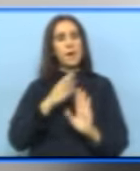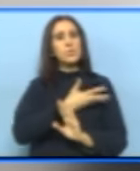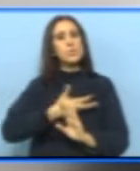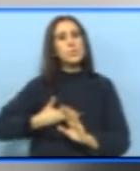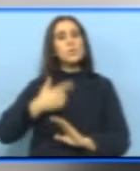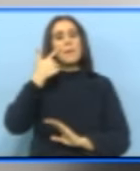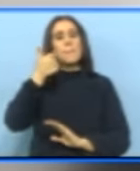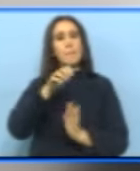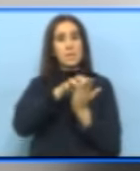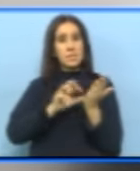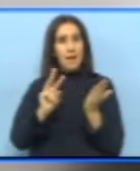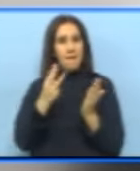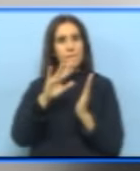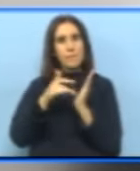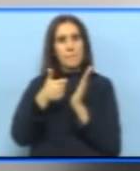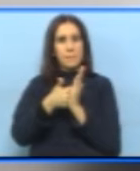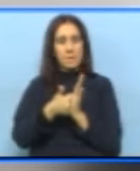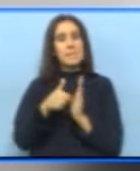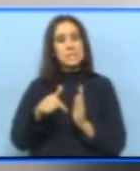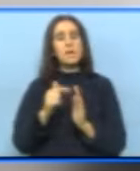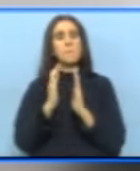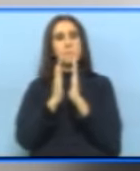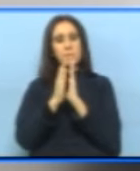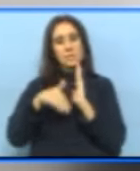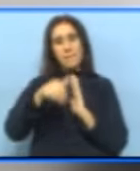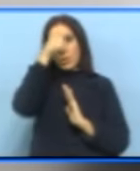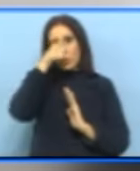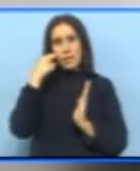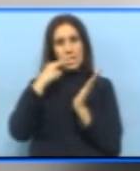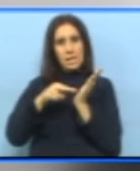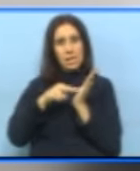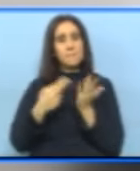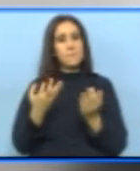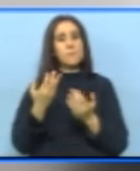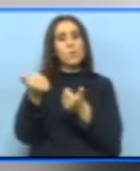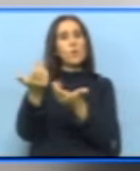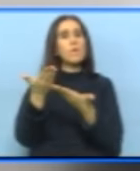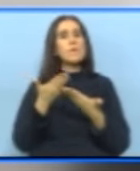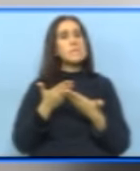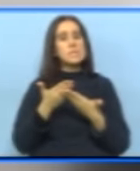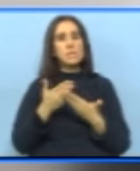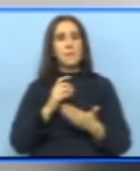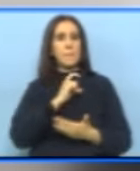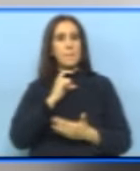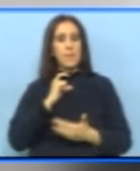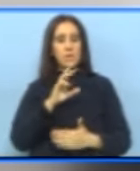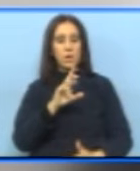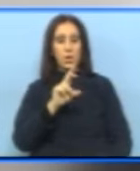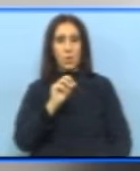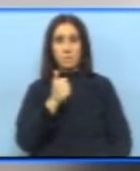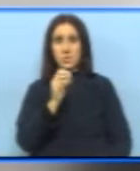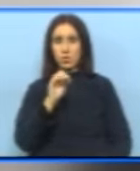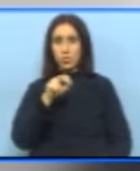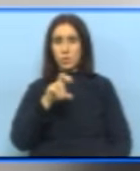analisar 3 textos da Bíblia, os que são lidos nas missas deste domingo. São para isso nossos convidados o Padre Robson Cruz e o Padre